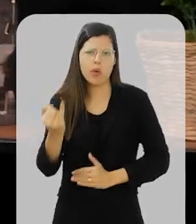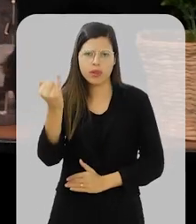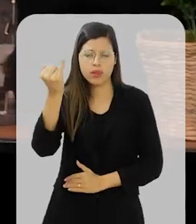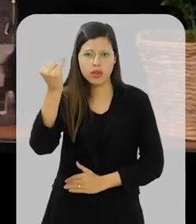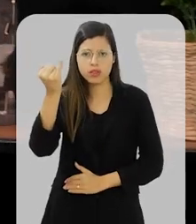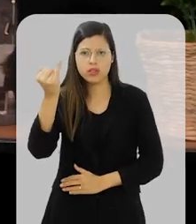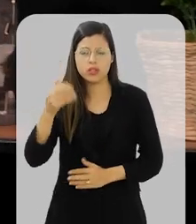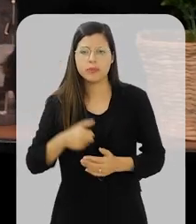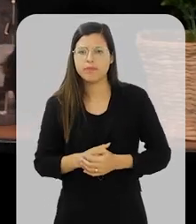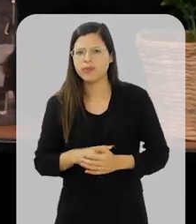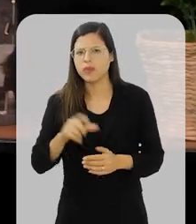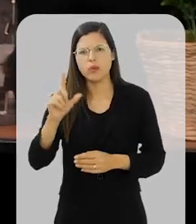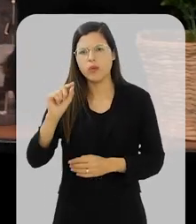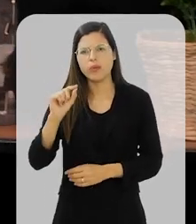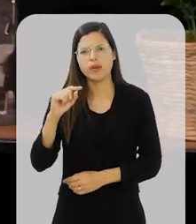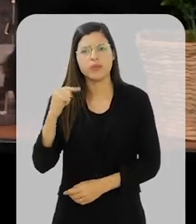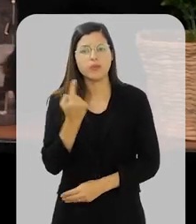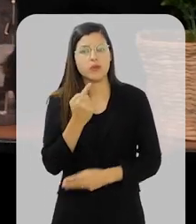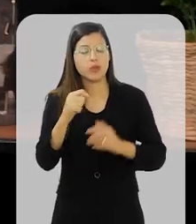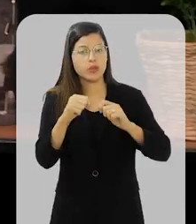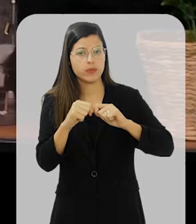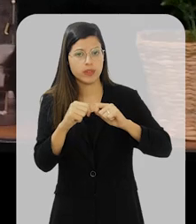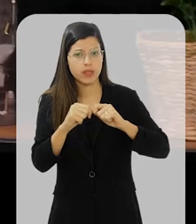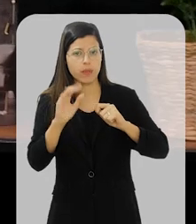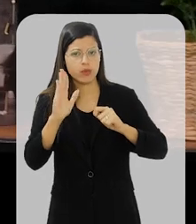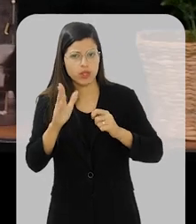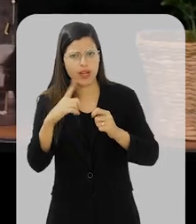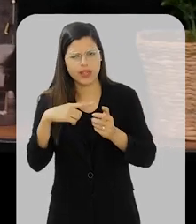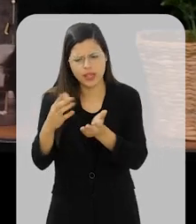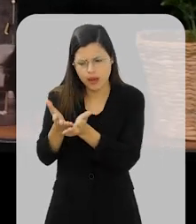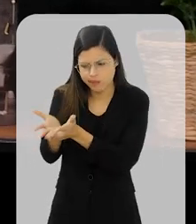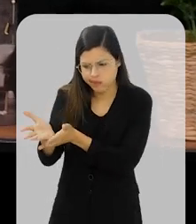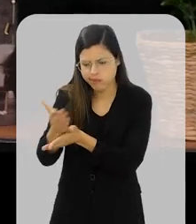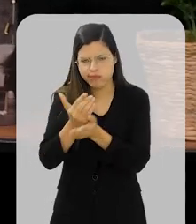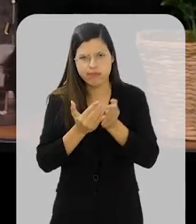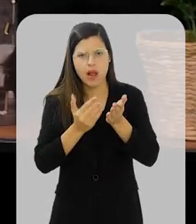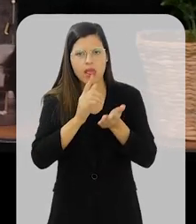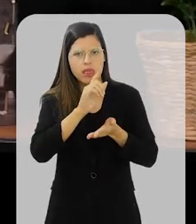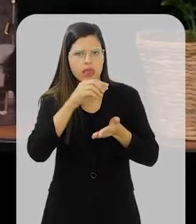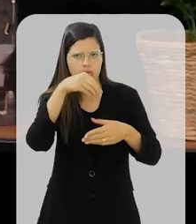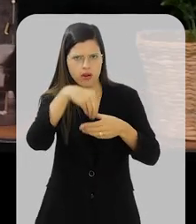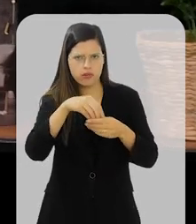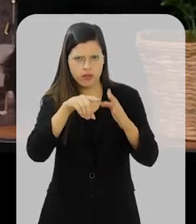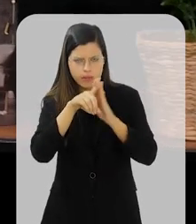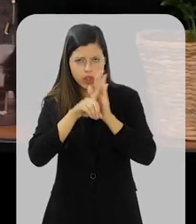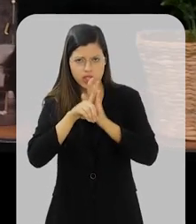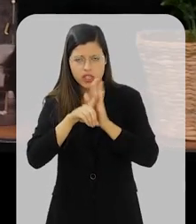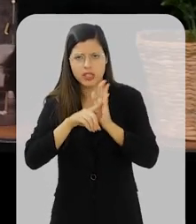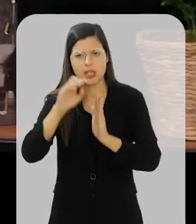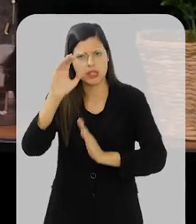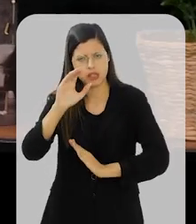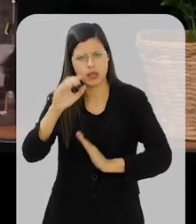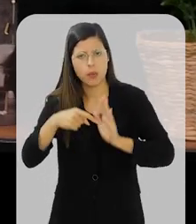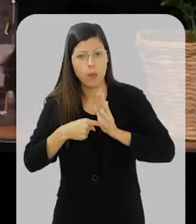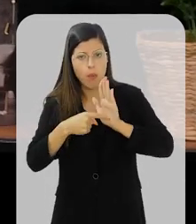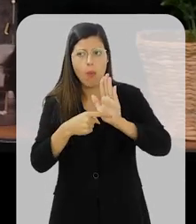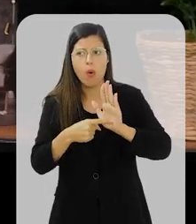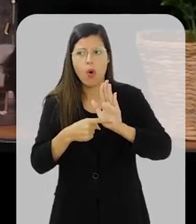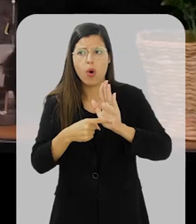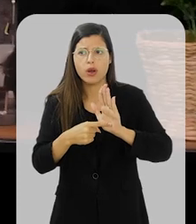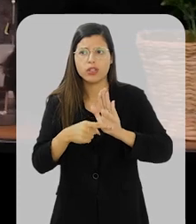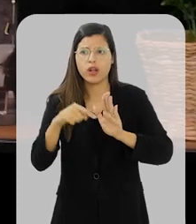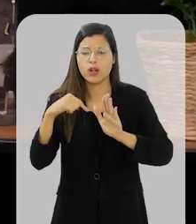né? Então, o que é que nós fizemos? Já tem dados da literatura que mostram isso de forma bem ampla. Foi um modelo de